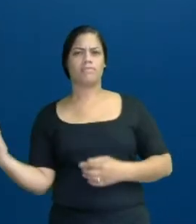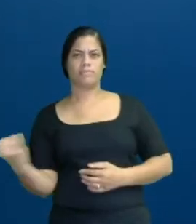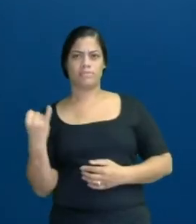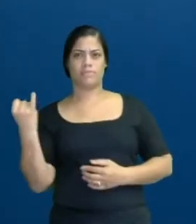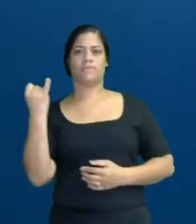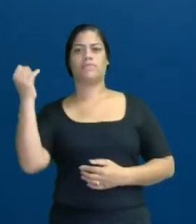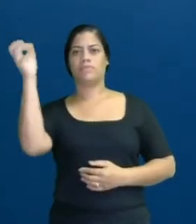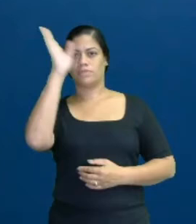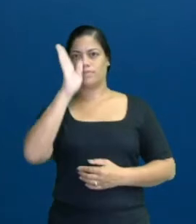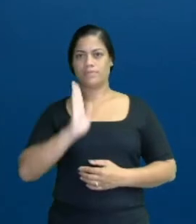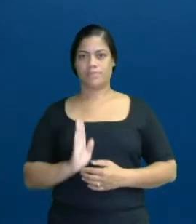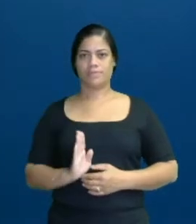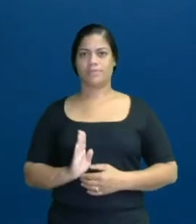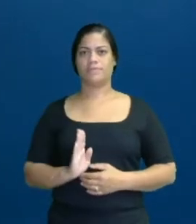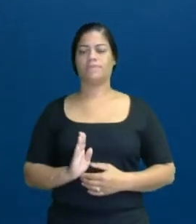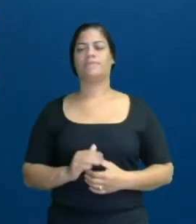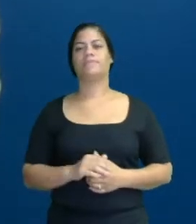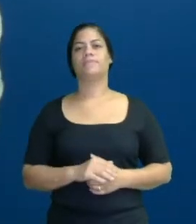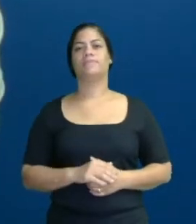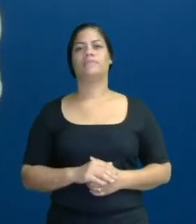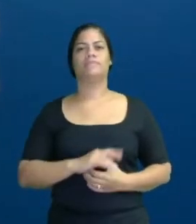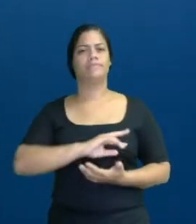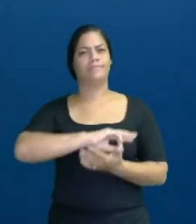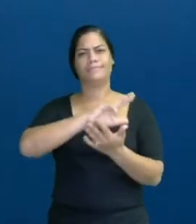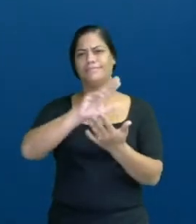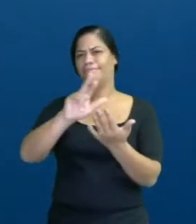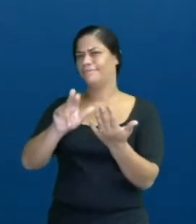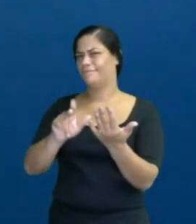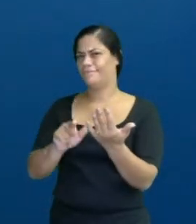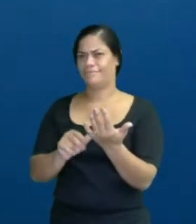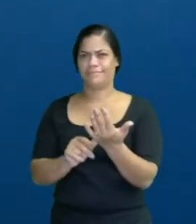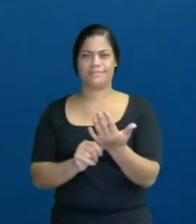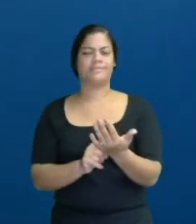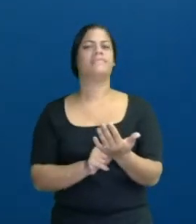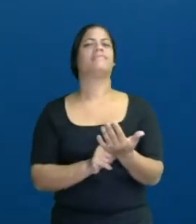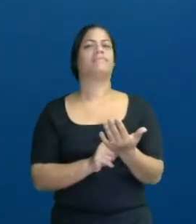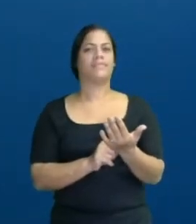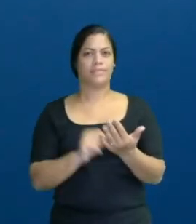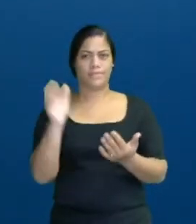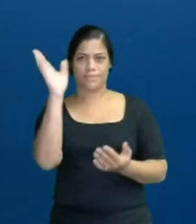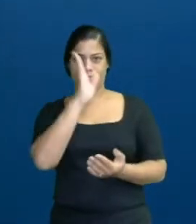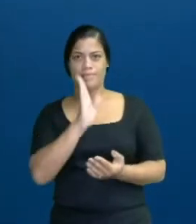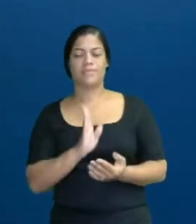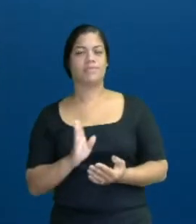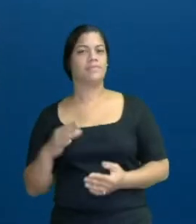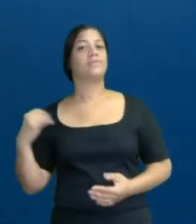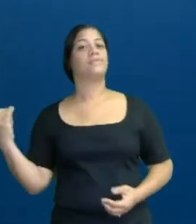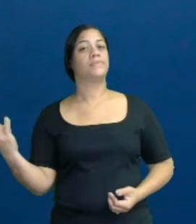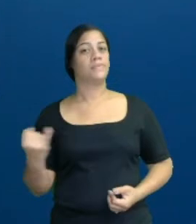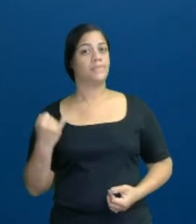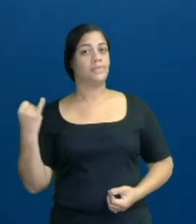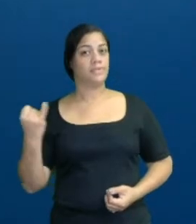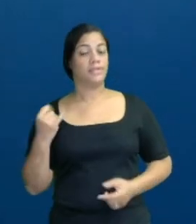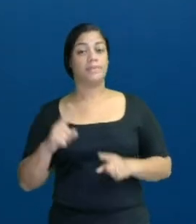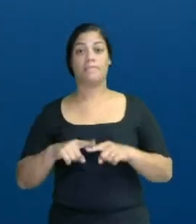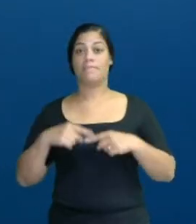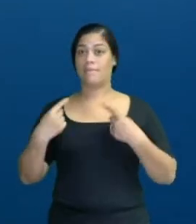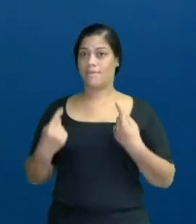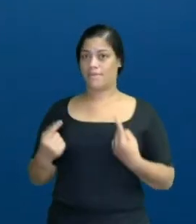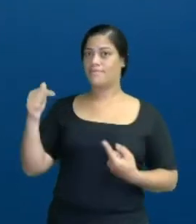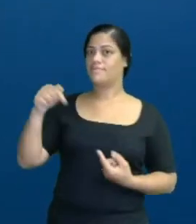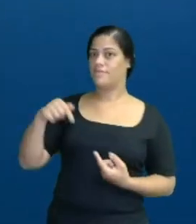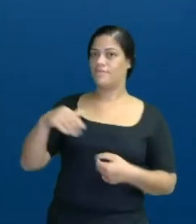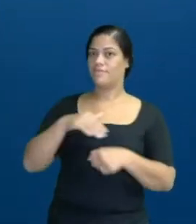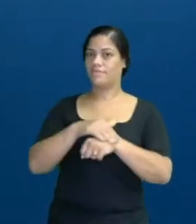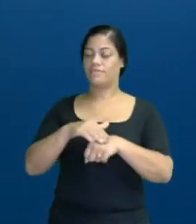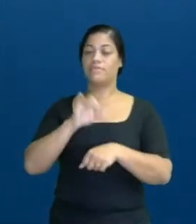fala em principais rios do Brasil, vários rios brasileiros são importantes, mas aqui a gente vai